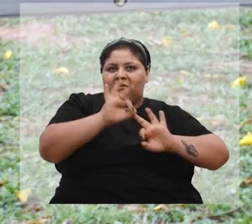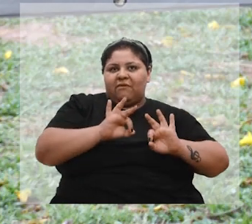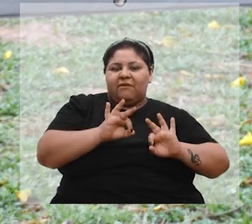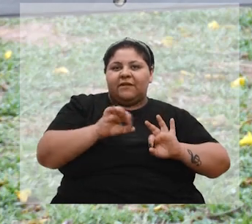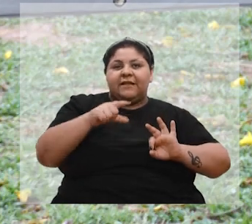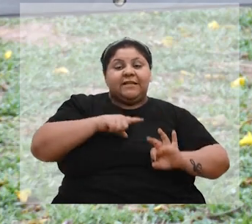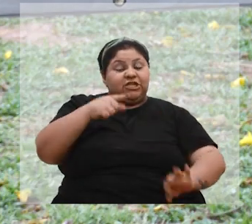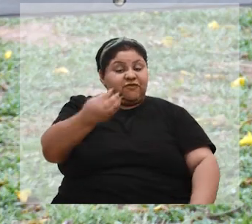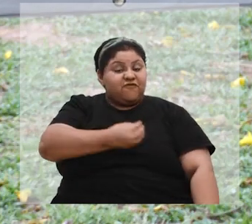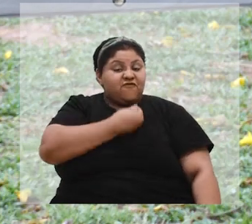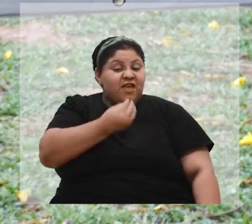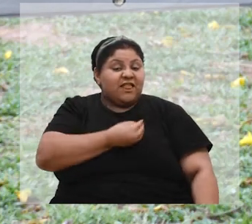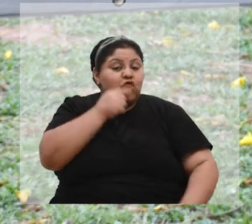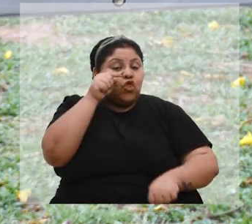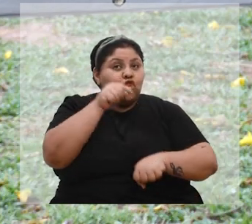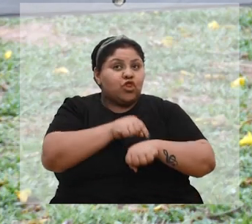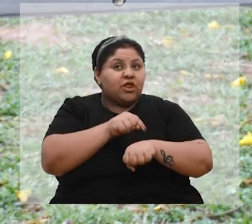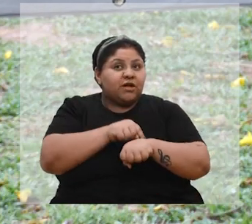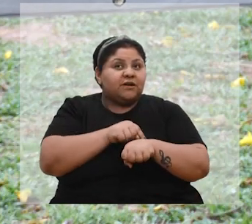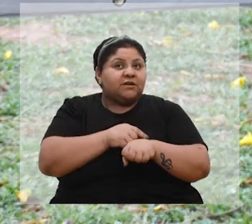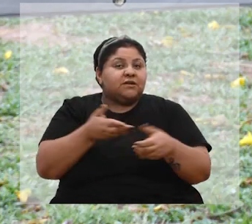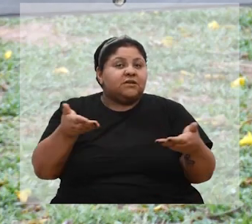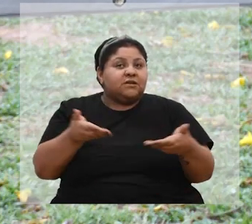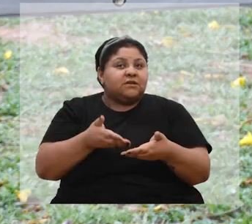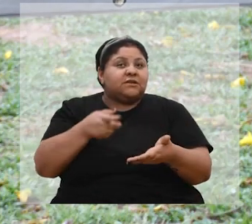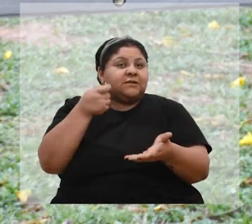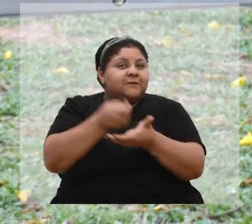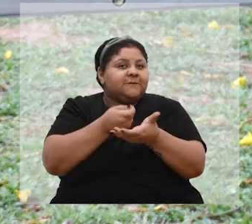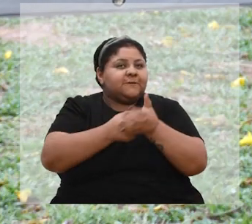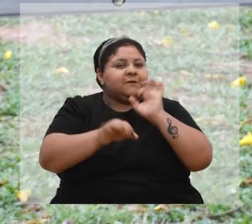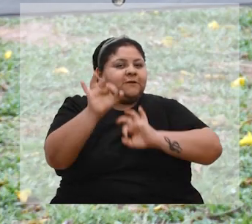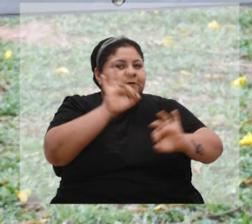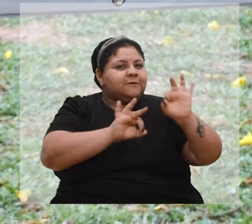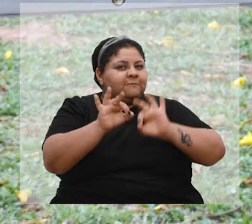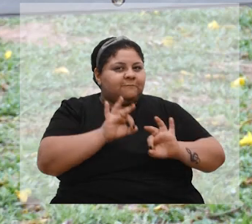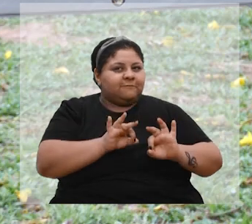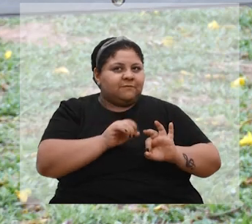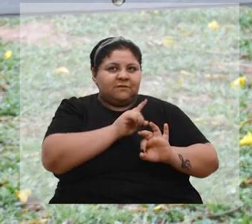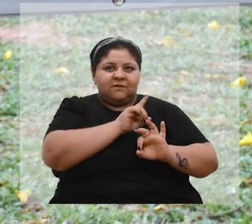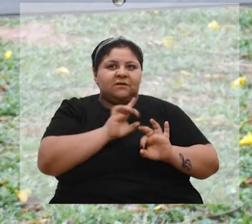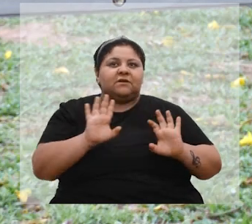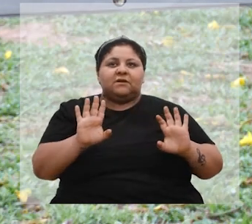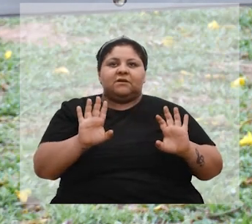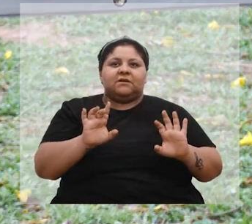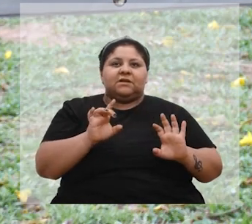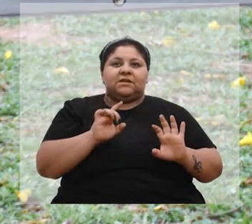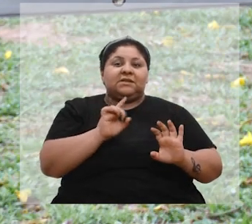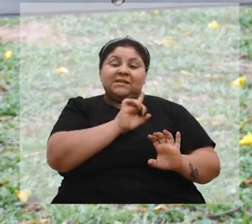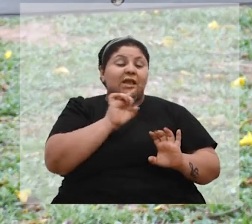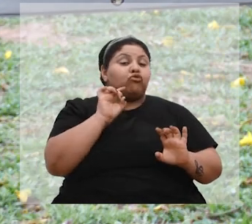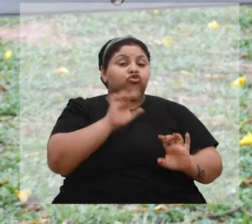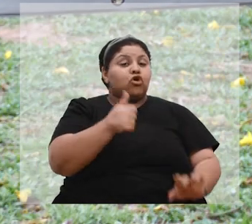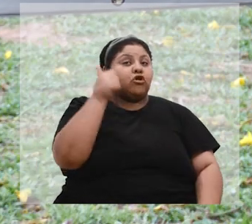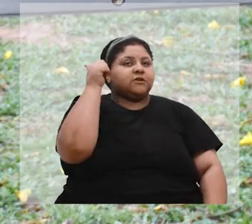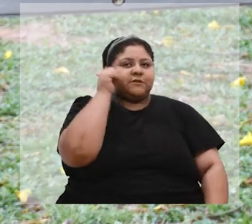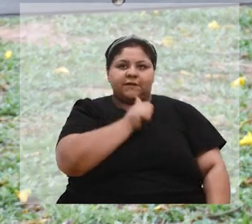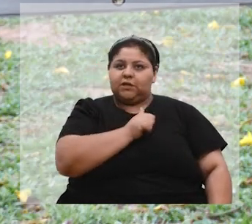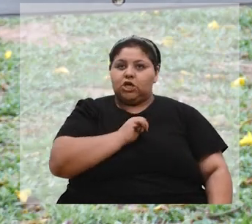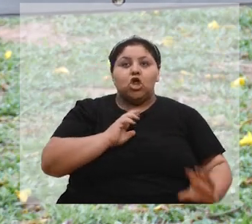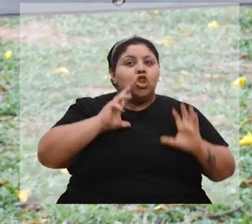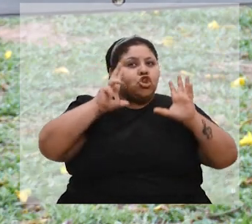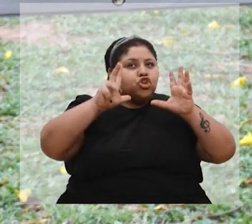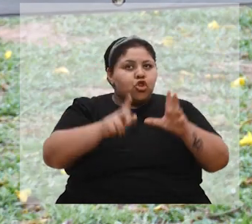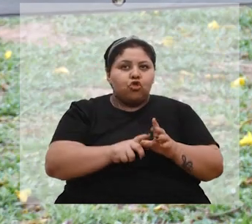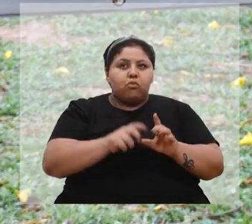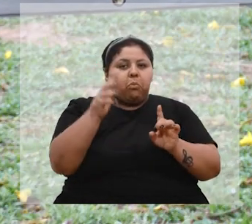elaboração. Então, eu acho que a gente está vivendo um tempo justamente onde está se tentando elaborar alguma coisa disso. E não são as mulheres, né?